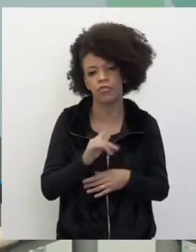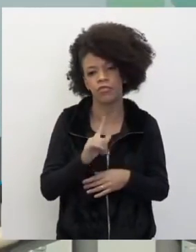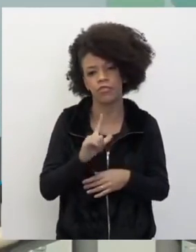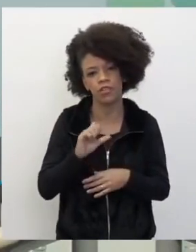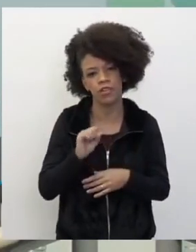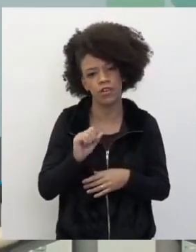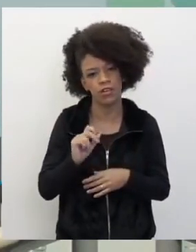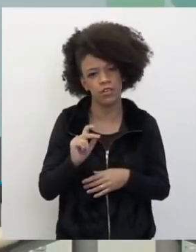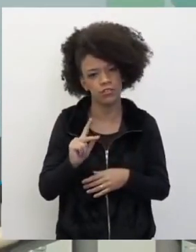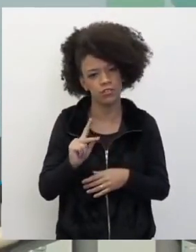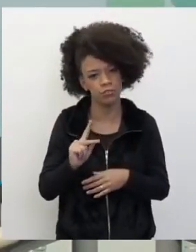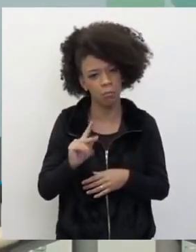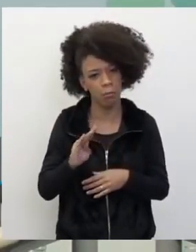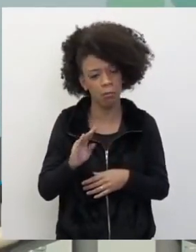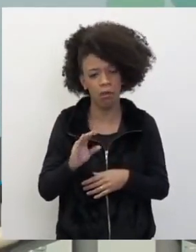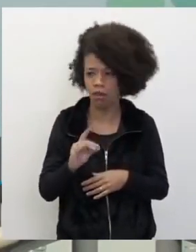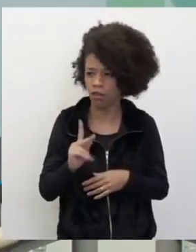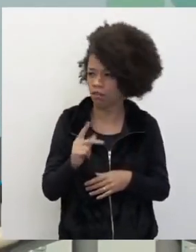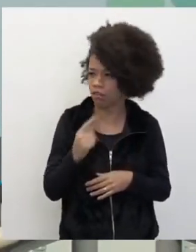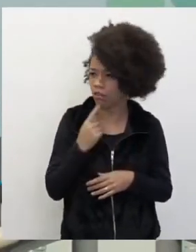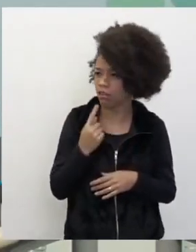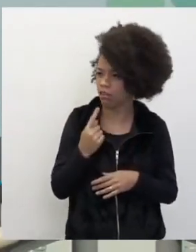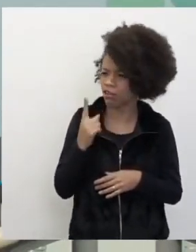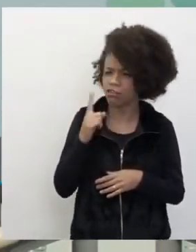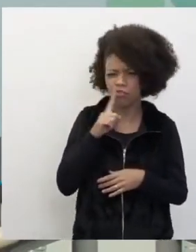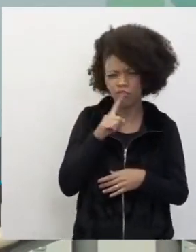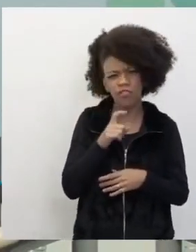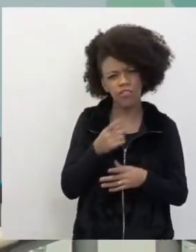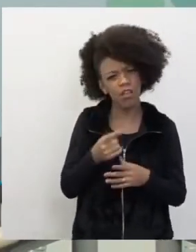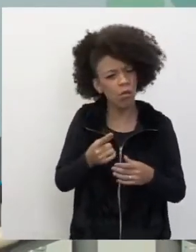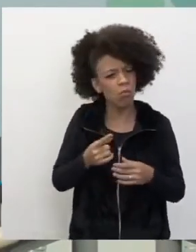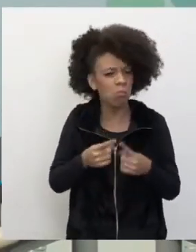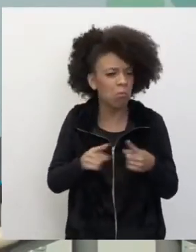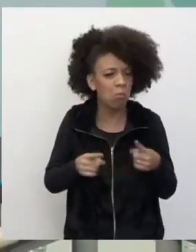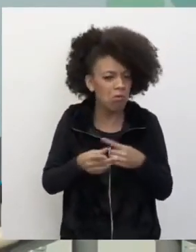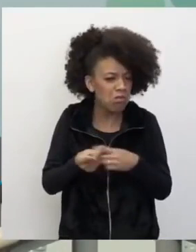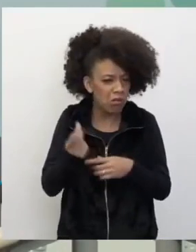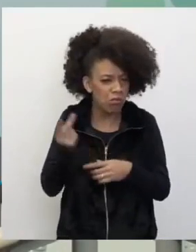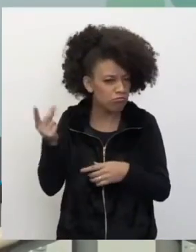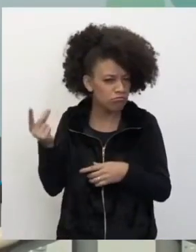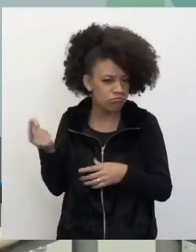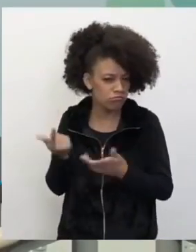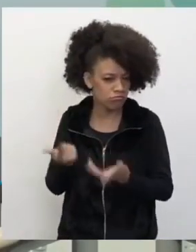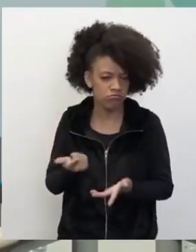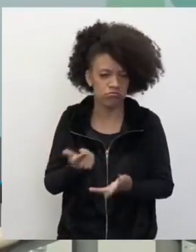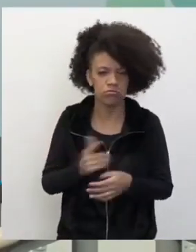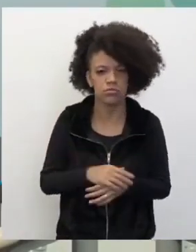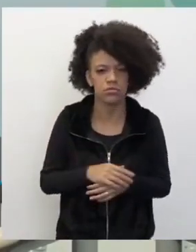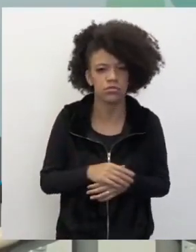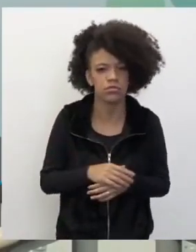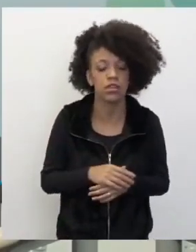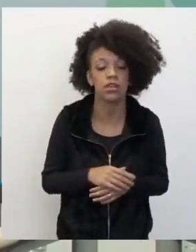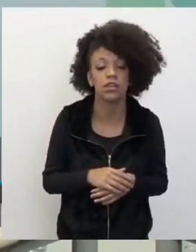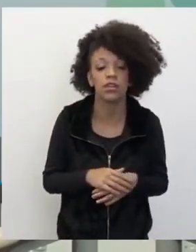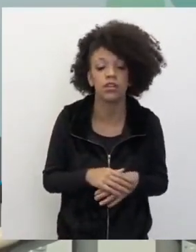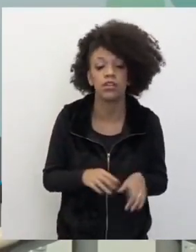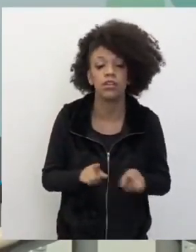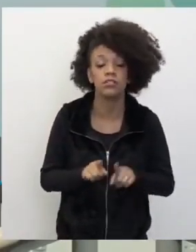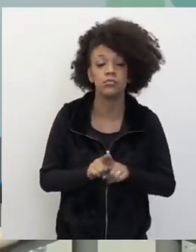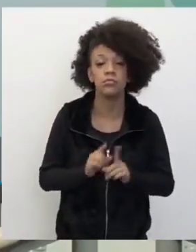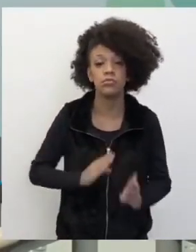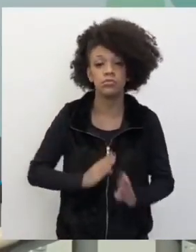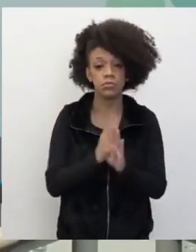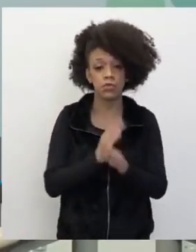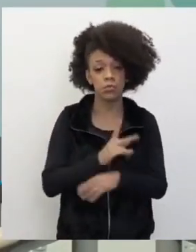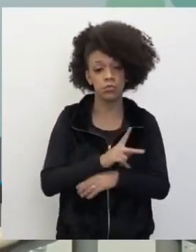difícil ouvir, né, falar Flashback. É uma coisa que ela gosta, né, uma coisa sempre que colocam. Encontrei também, ó, a